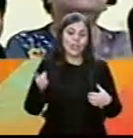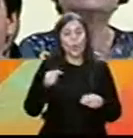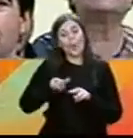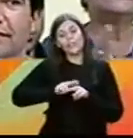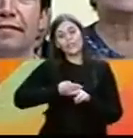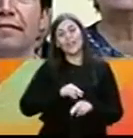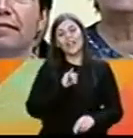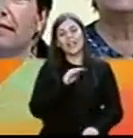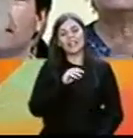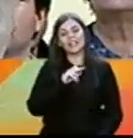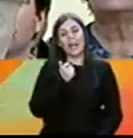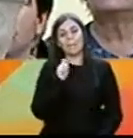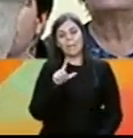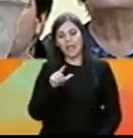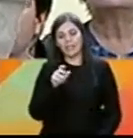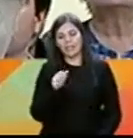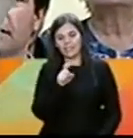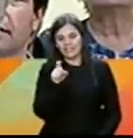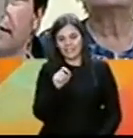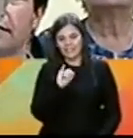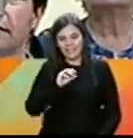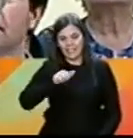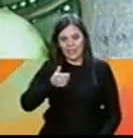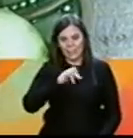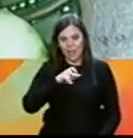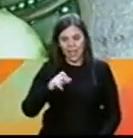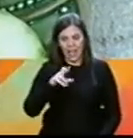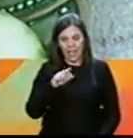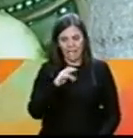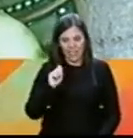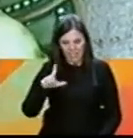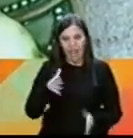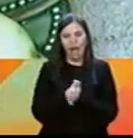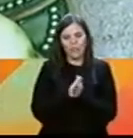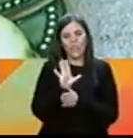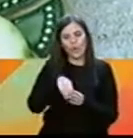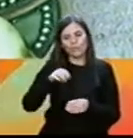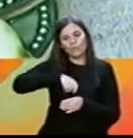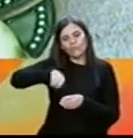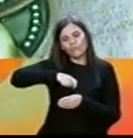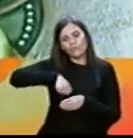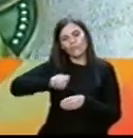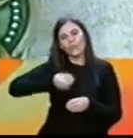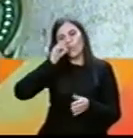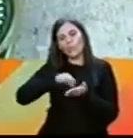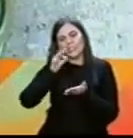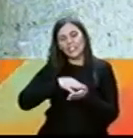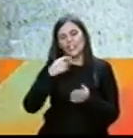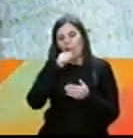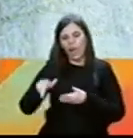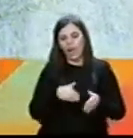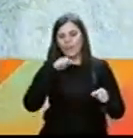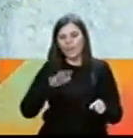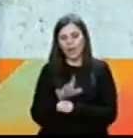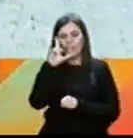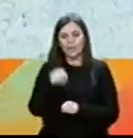Isabel Zibaia Rafael aproveitou Obrigada. E esteve a confeccionar esta receita que está incluída no Lisco Petiscos do Rio e do Mar. Também esta